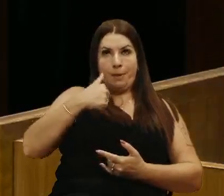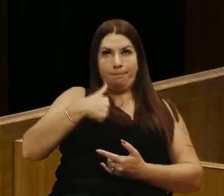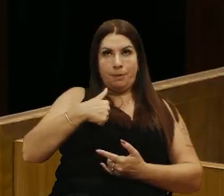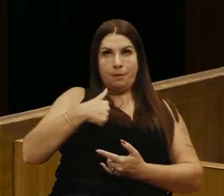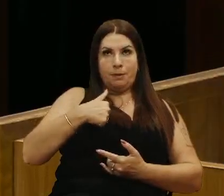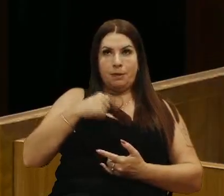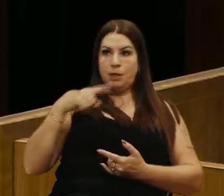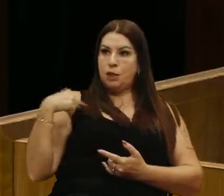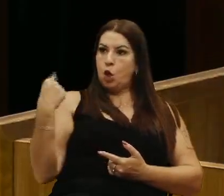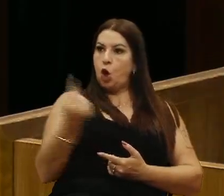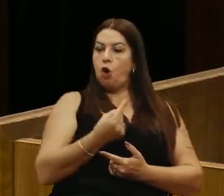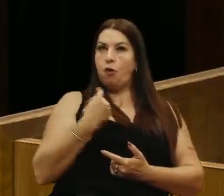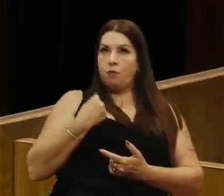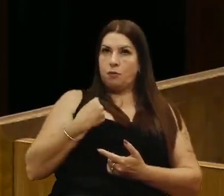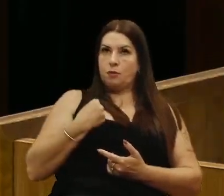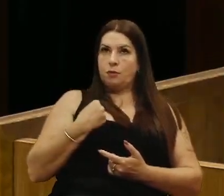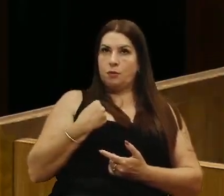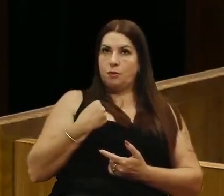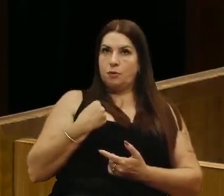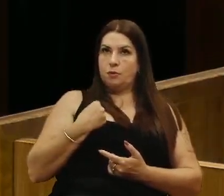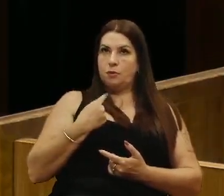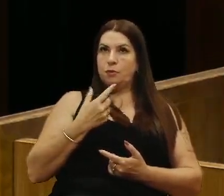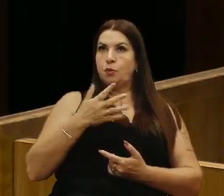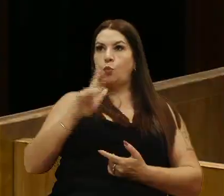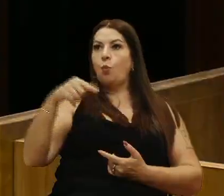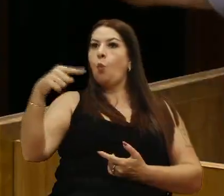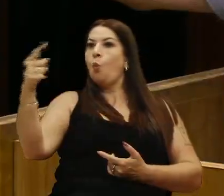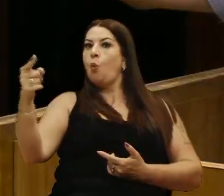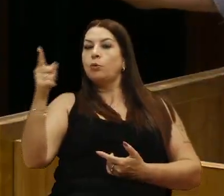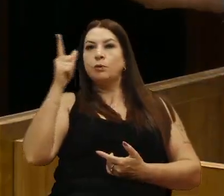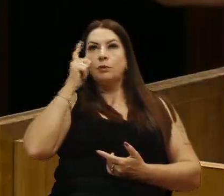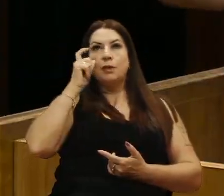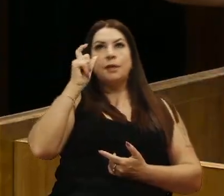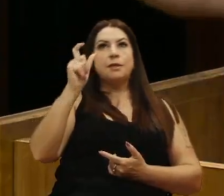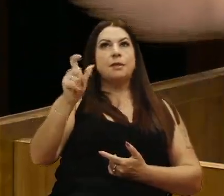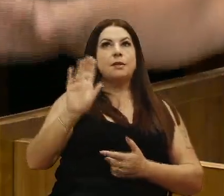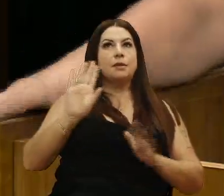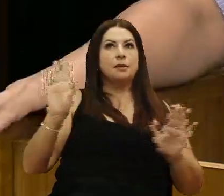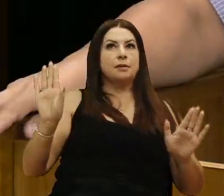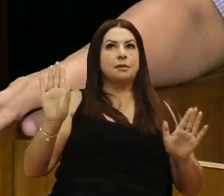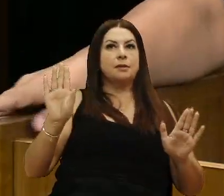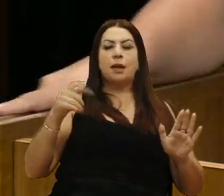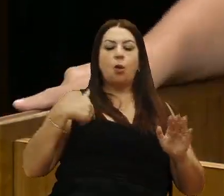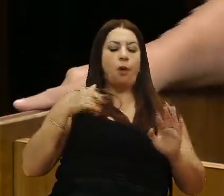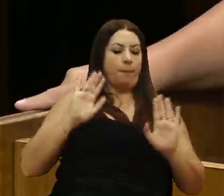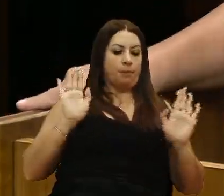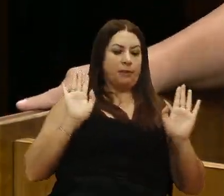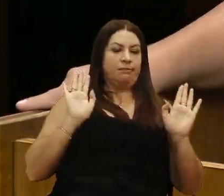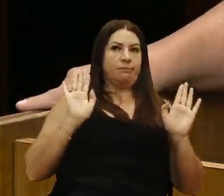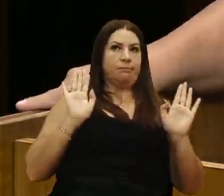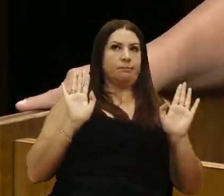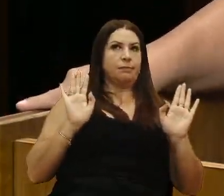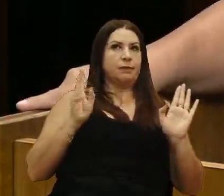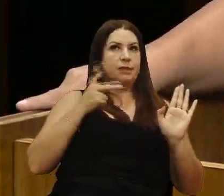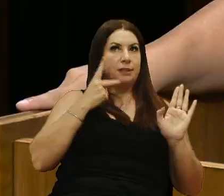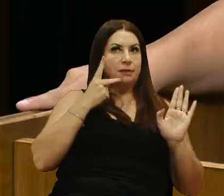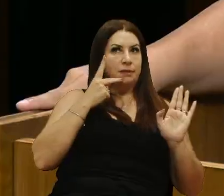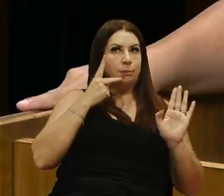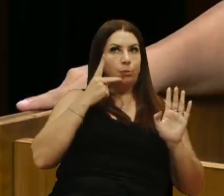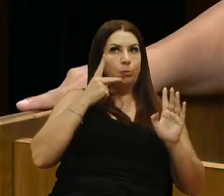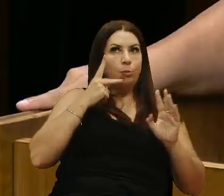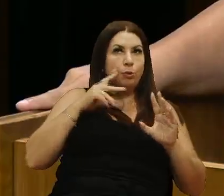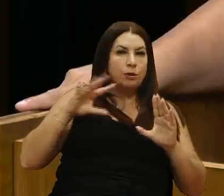é nós. Quando por outros interesses, não me diz respeito. Então eu só estou querendo